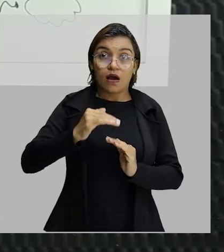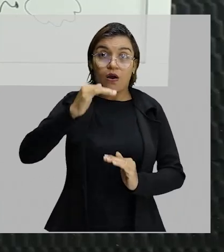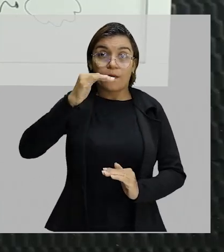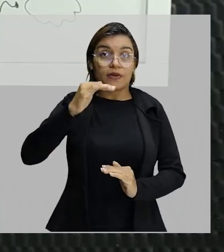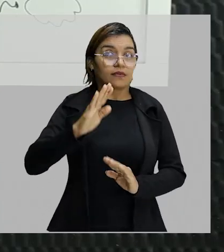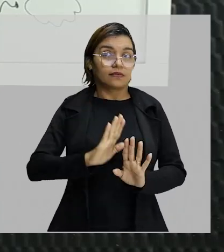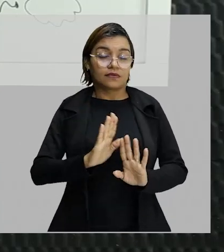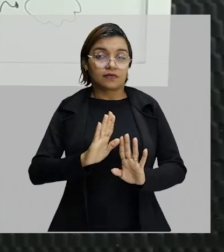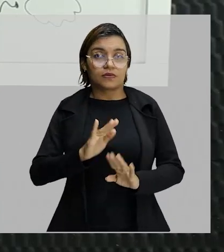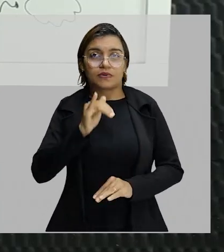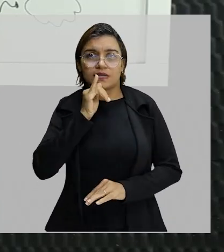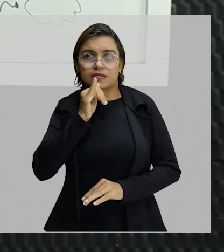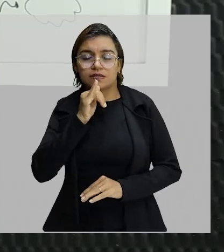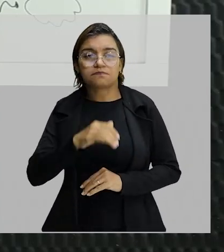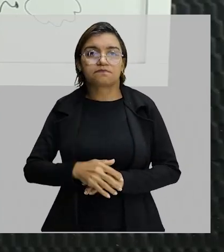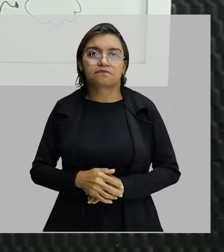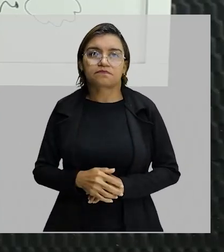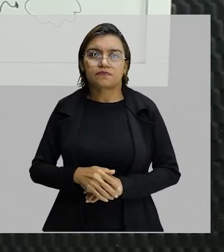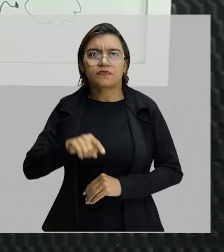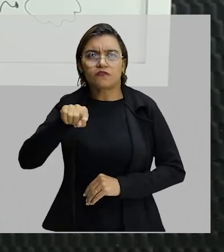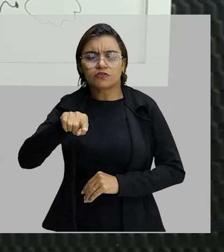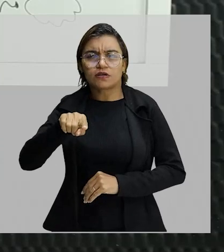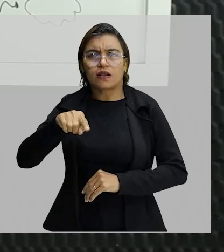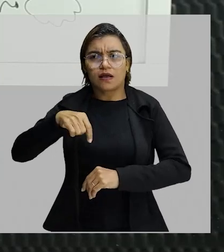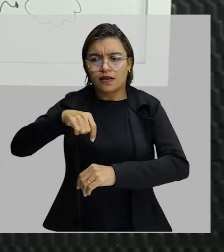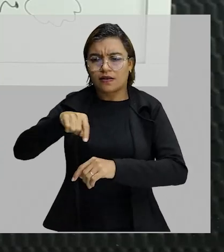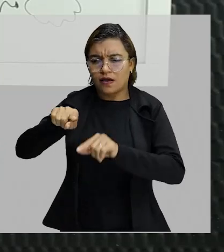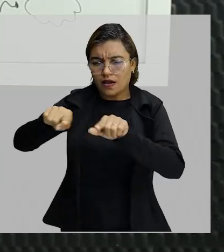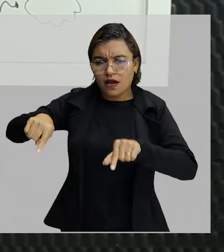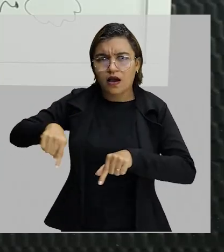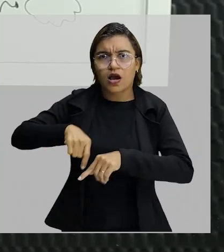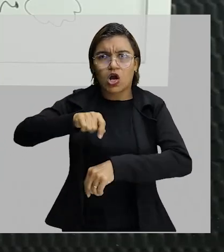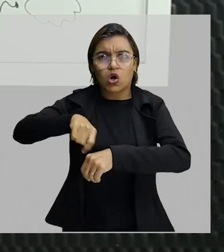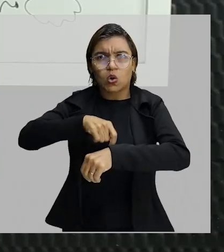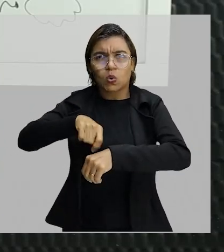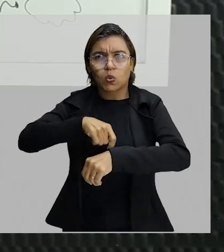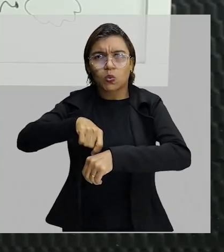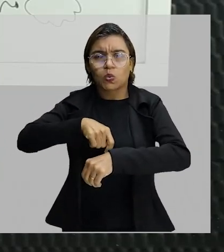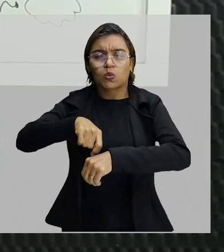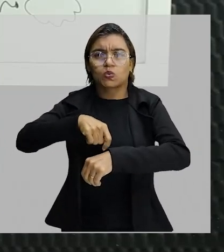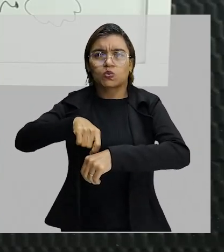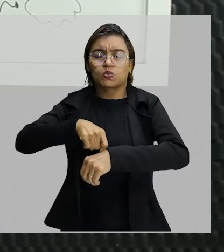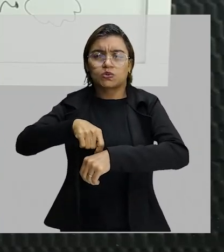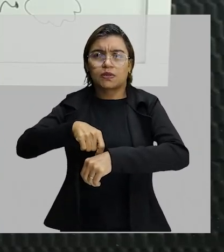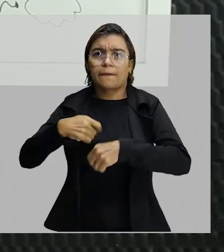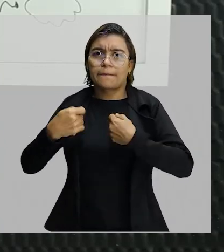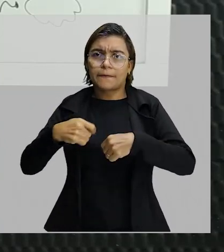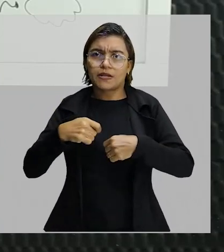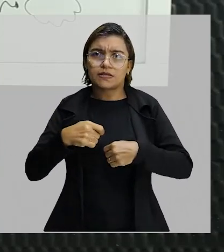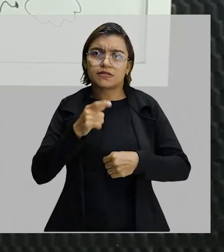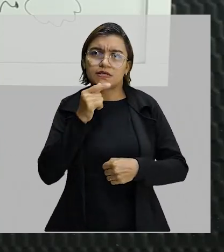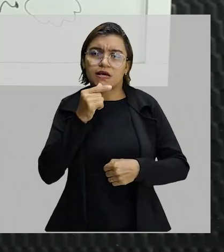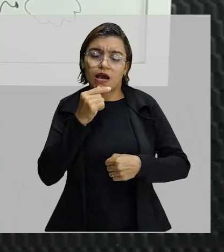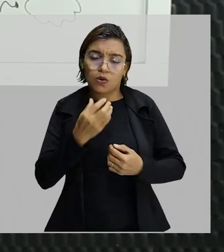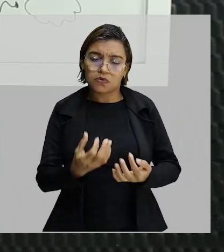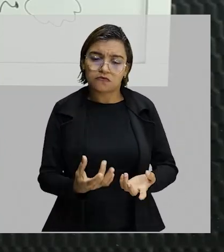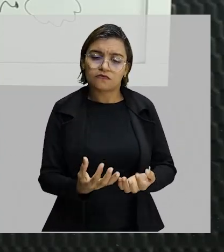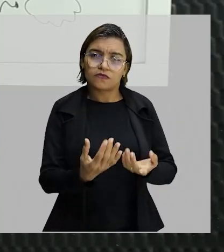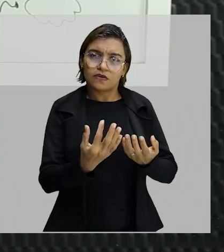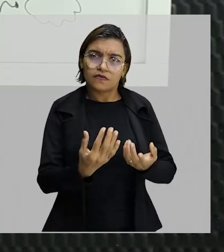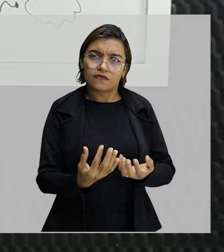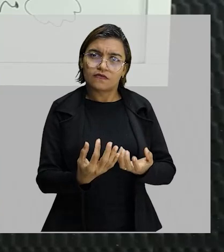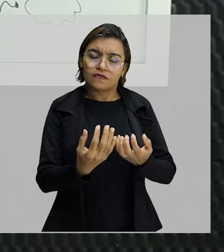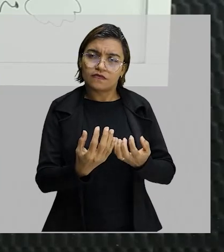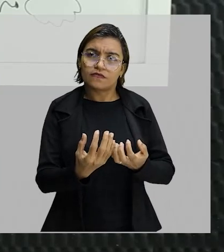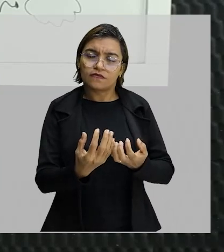pode utilizar na cozinha. Tá fazendo lá a comida, precisa ferver uma quantidade de água, né? Ou de um outro,